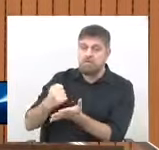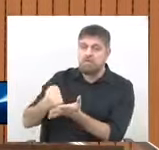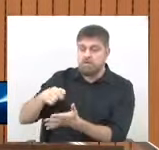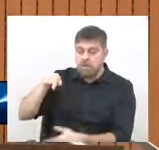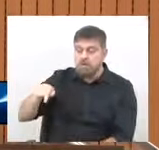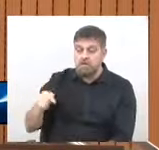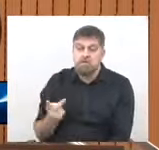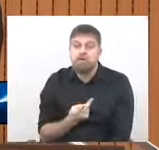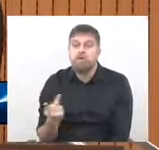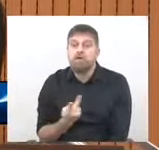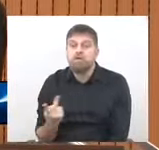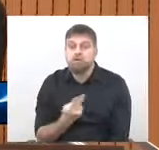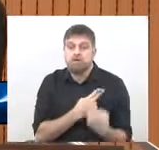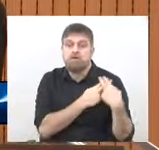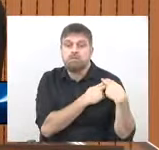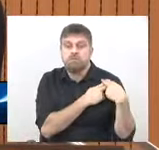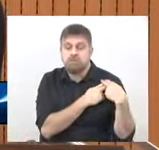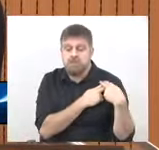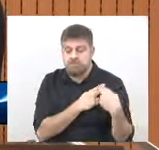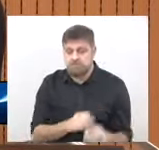para fazer a obra do BRP.